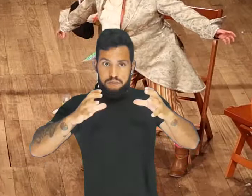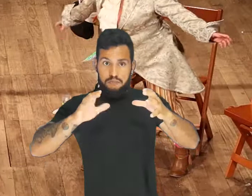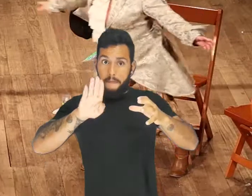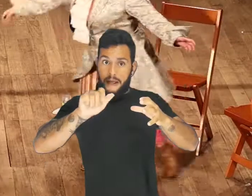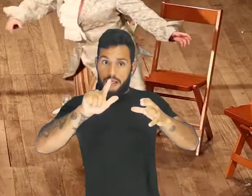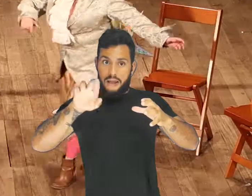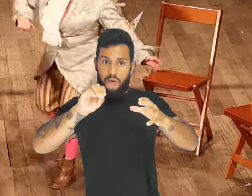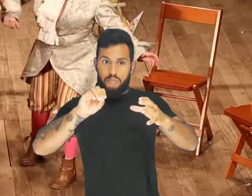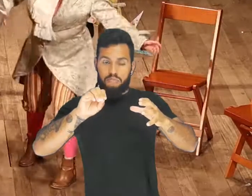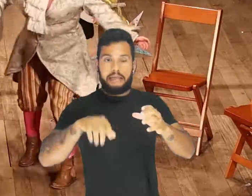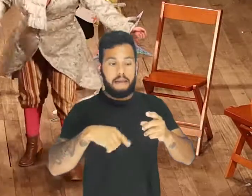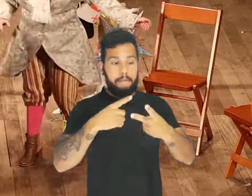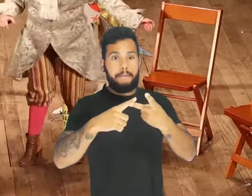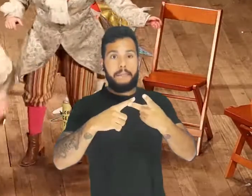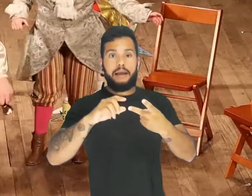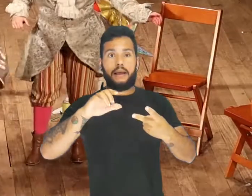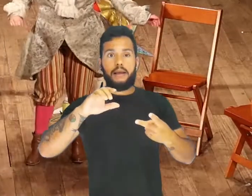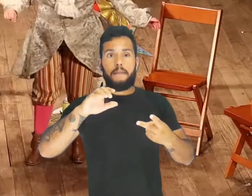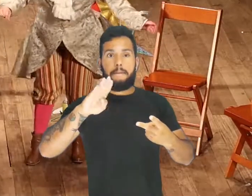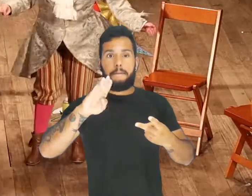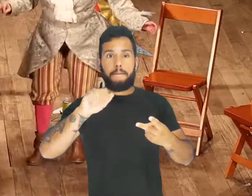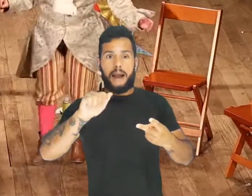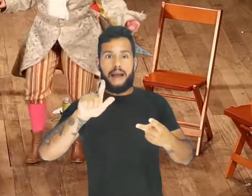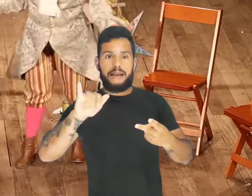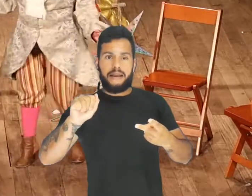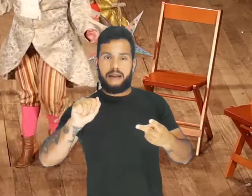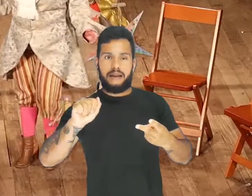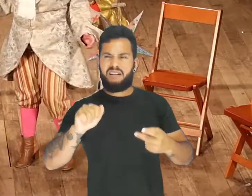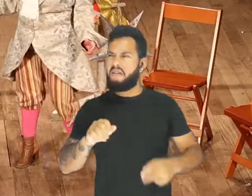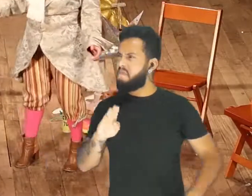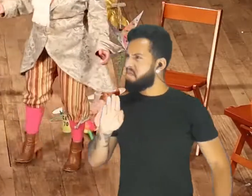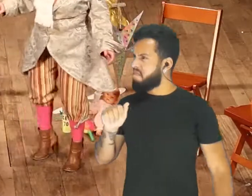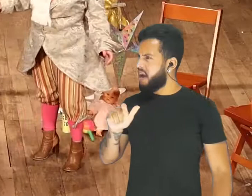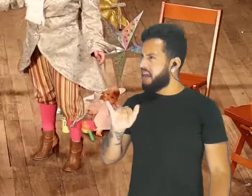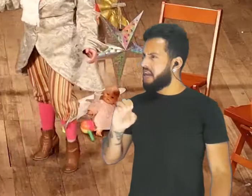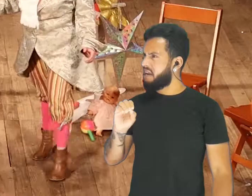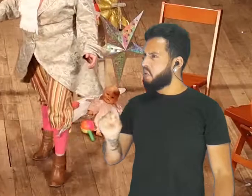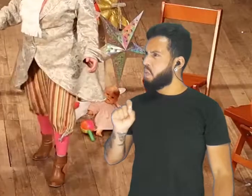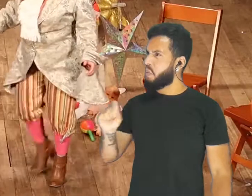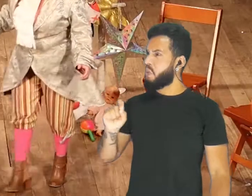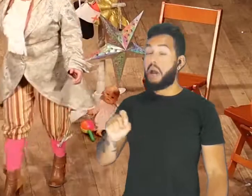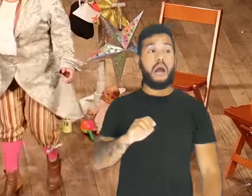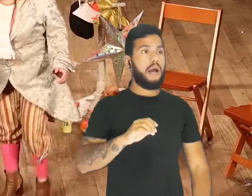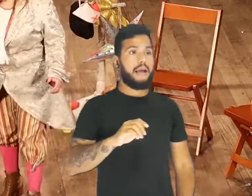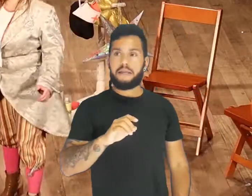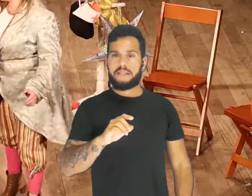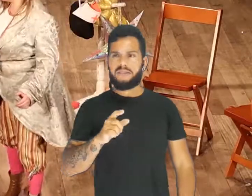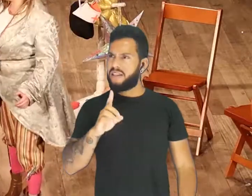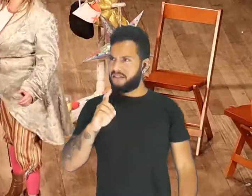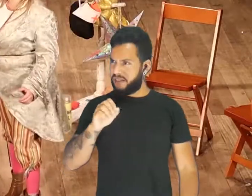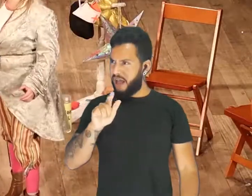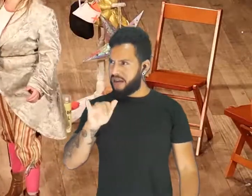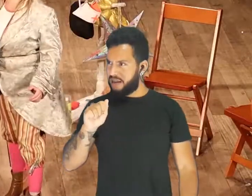B. Ai. Balão. Balha. Quê? Balha.